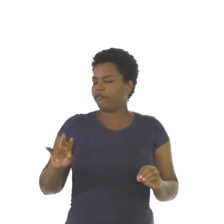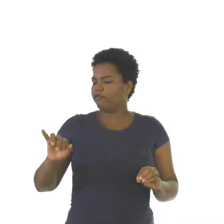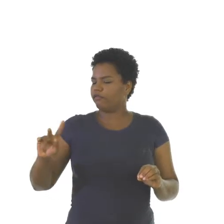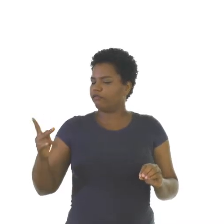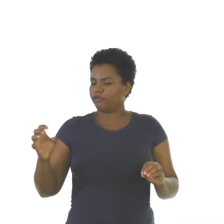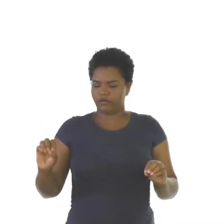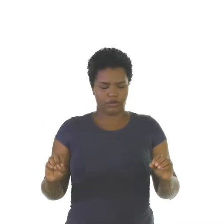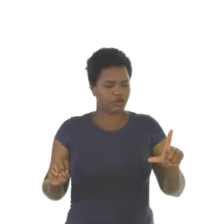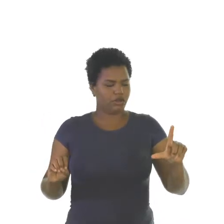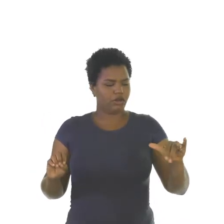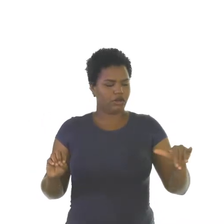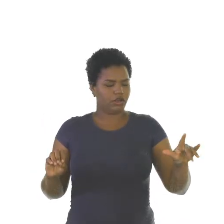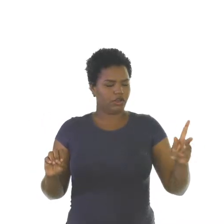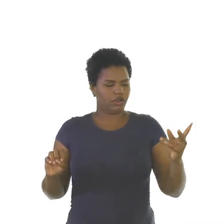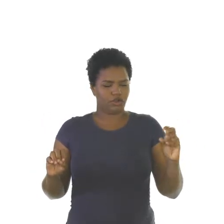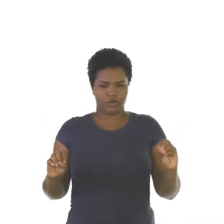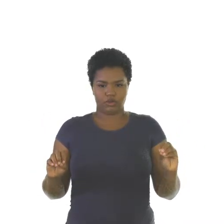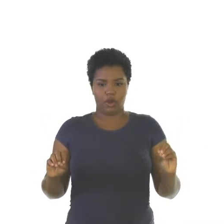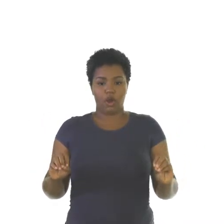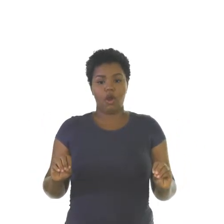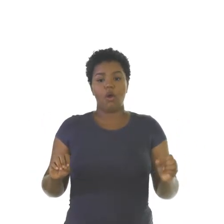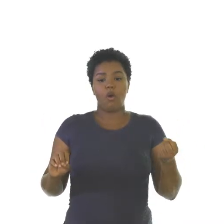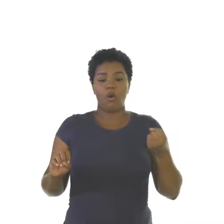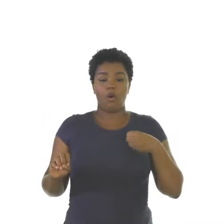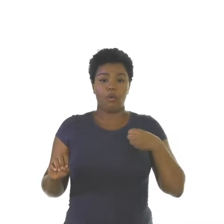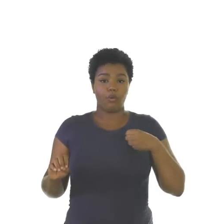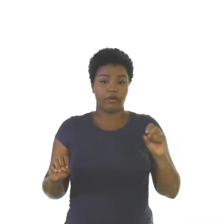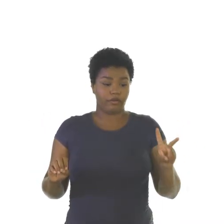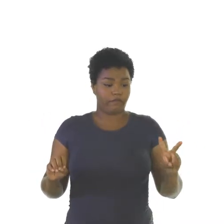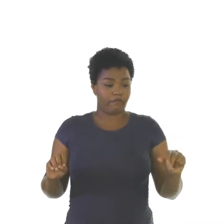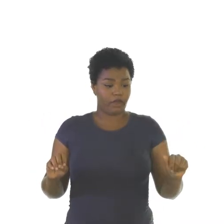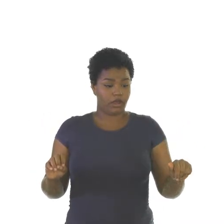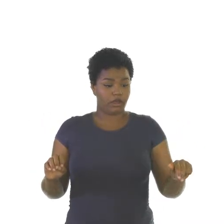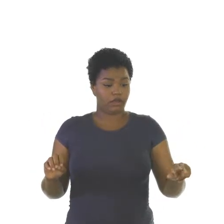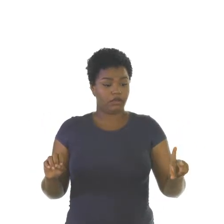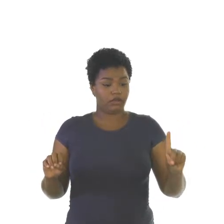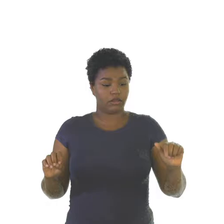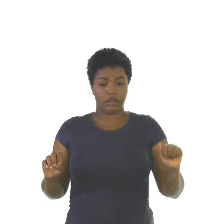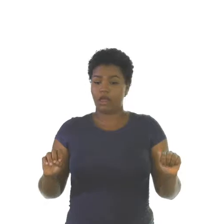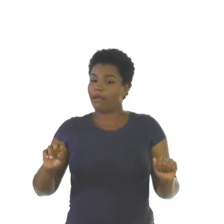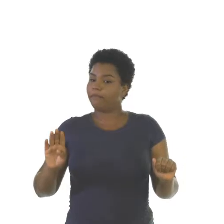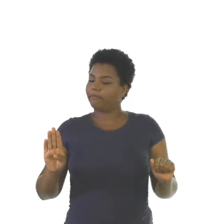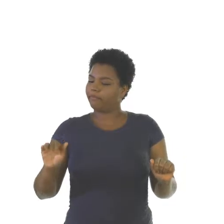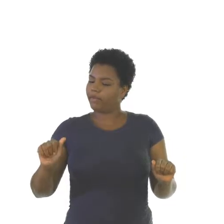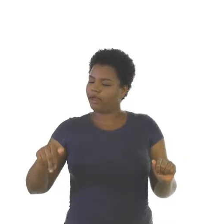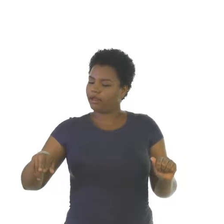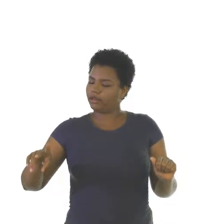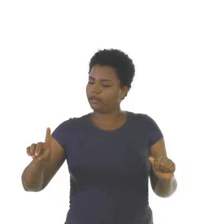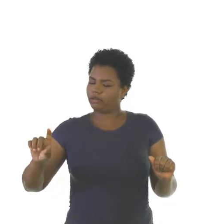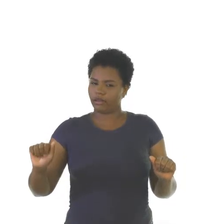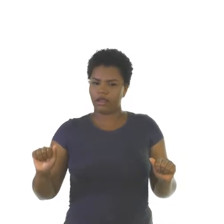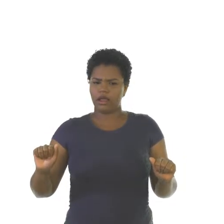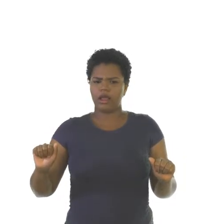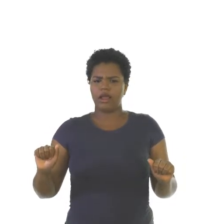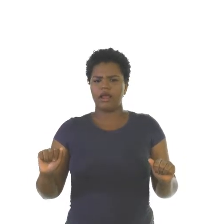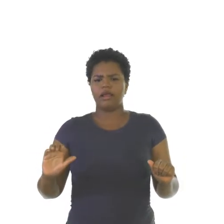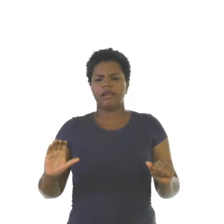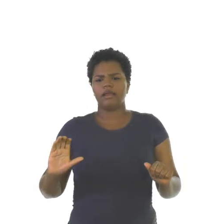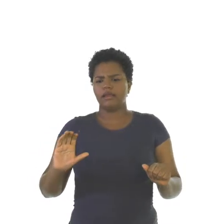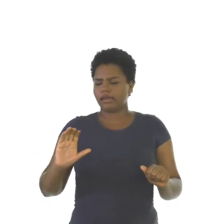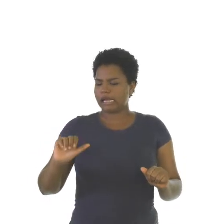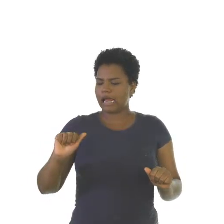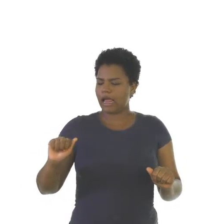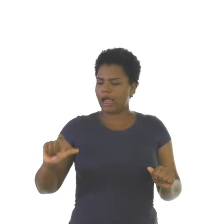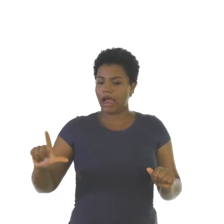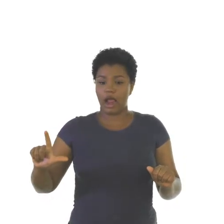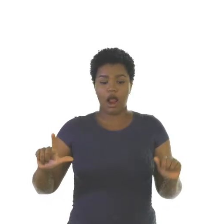8, olha só, é Wanda, vai rimar com banda. Muito bem. E cal, que está lá o número 5, rimando com